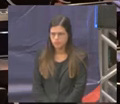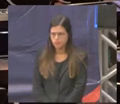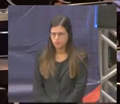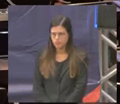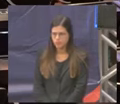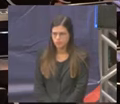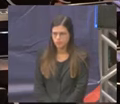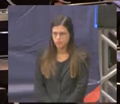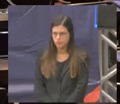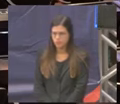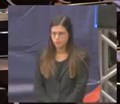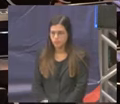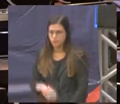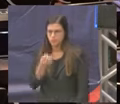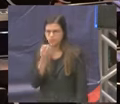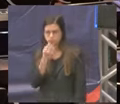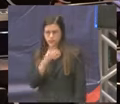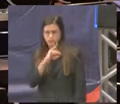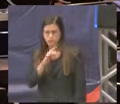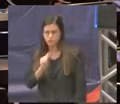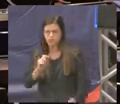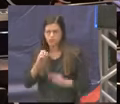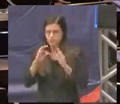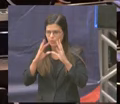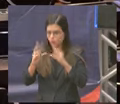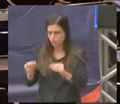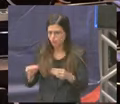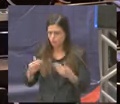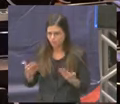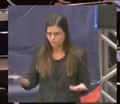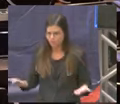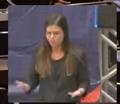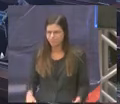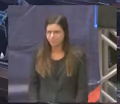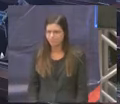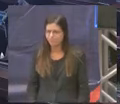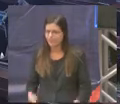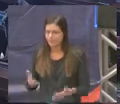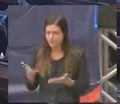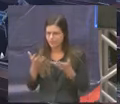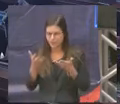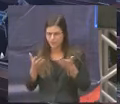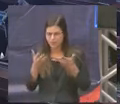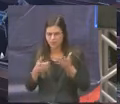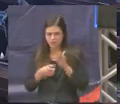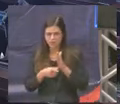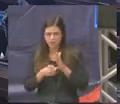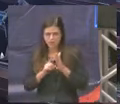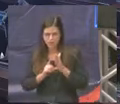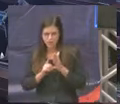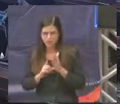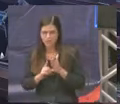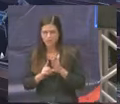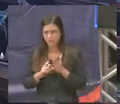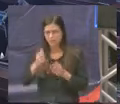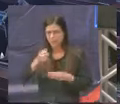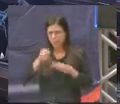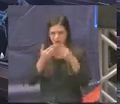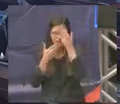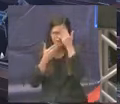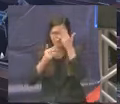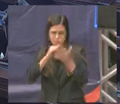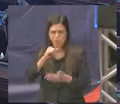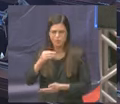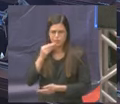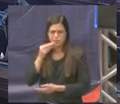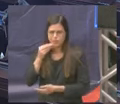Alô. Bom dia a todas e todos. Eu queria, antes de tudo, agradecer a oportunidade que me foi